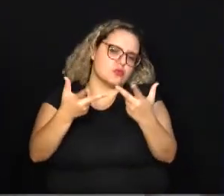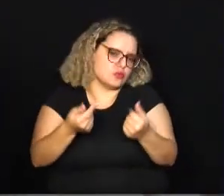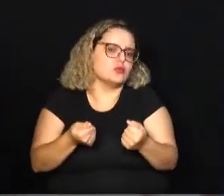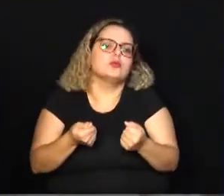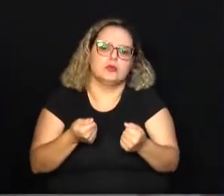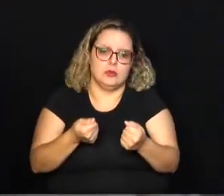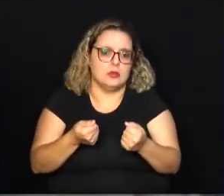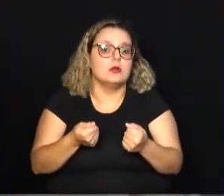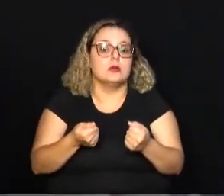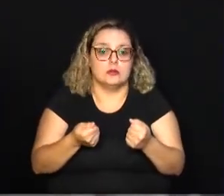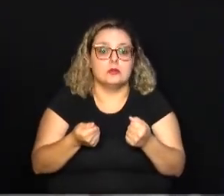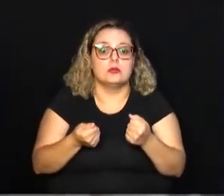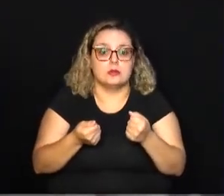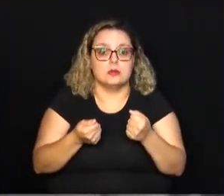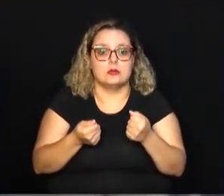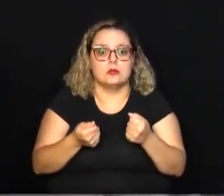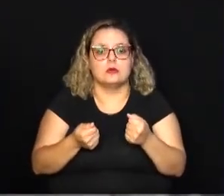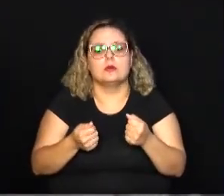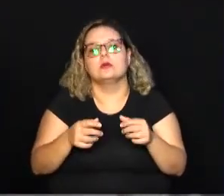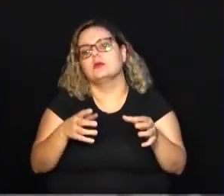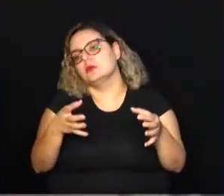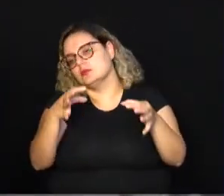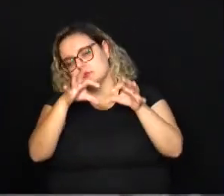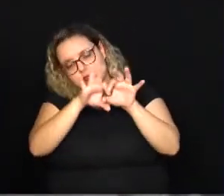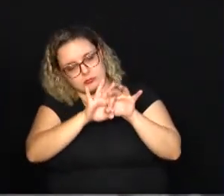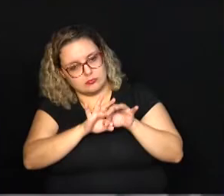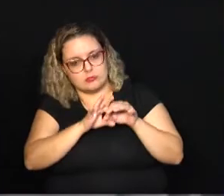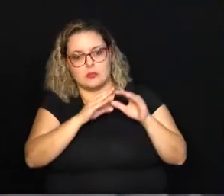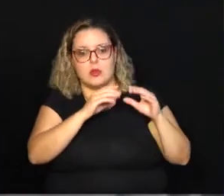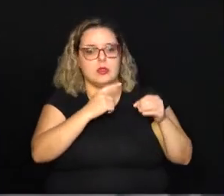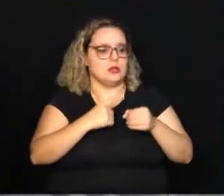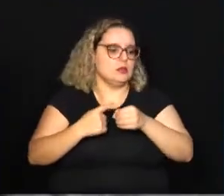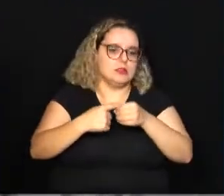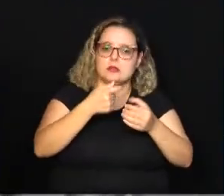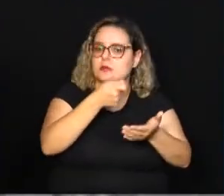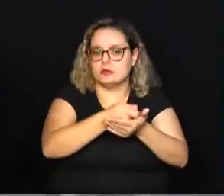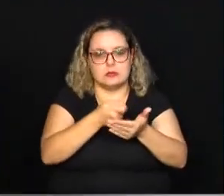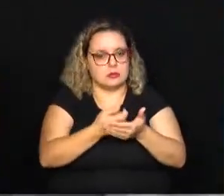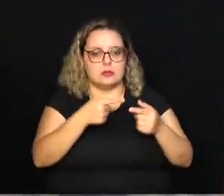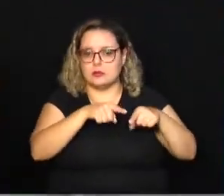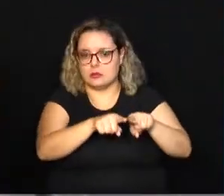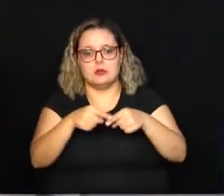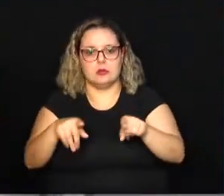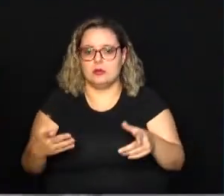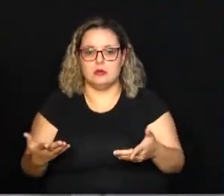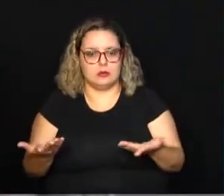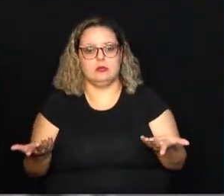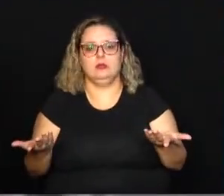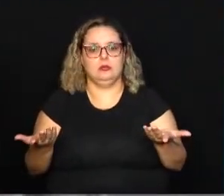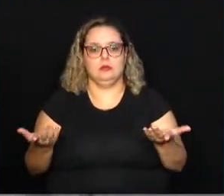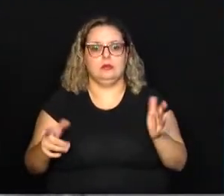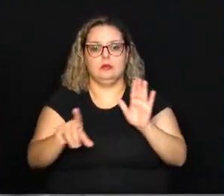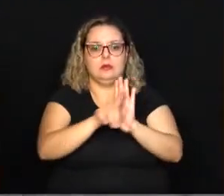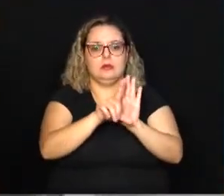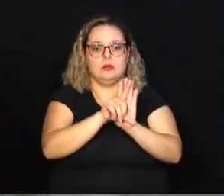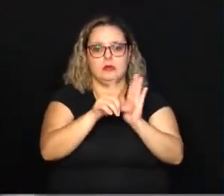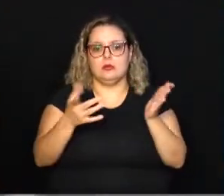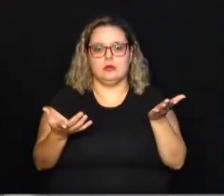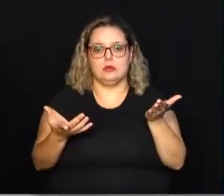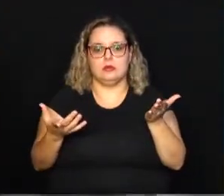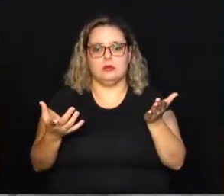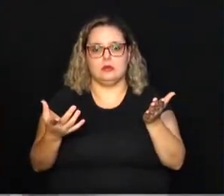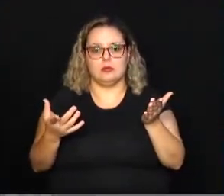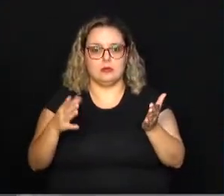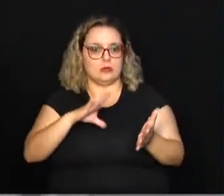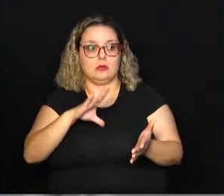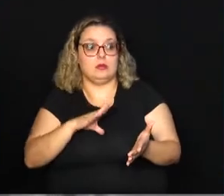senhor sobre a questão de que está interligado, cidade que anuncia que não vai cumprir, né? Como assim? Você tem uma lei e a cidade resolve